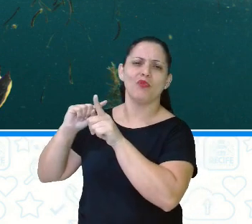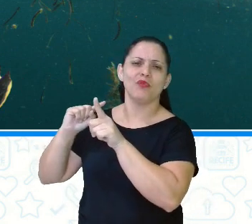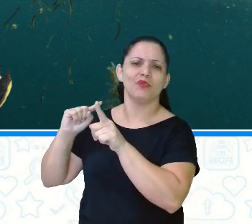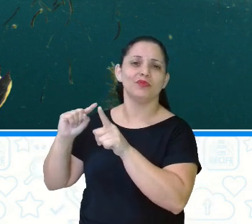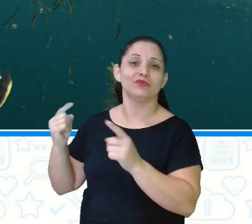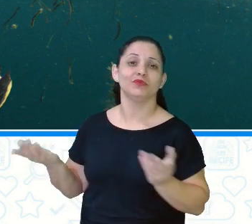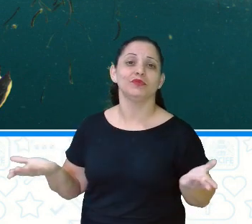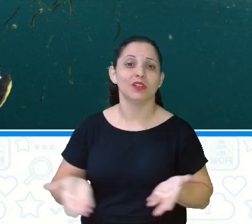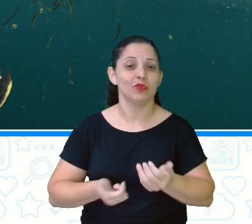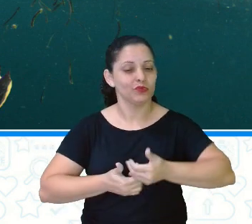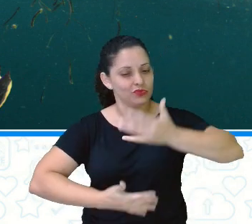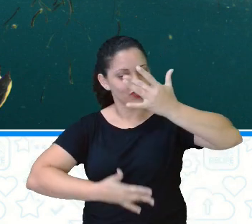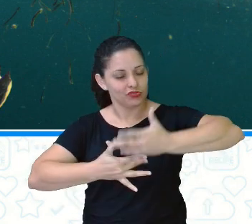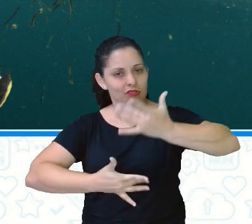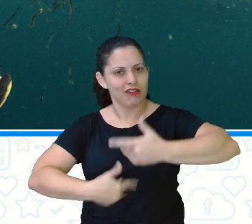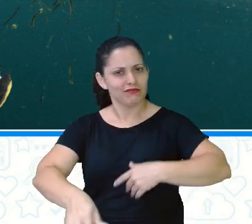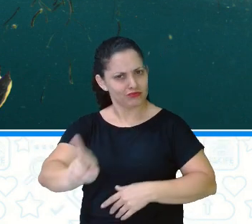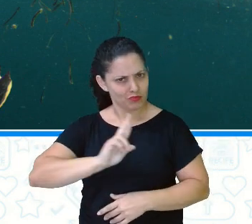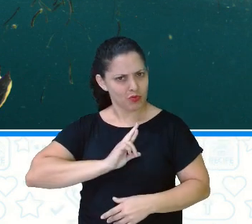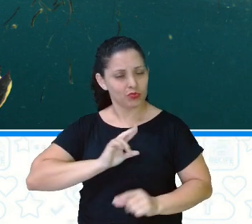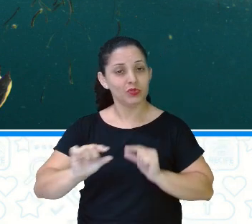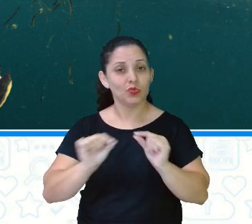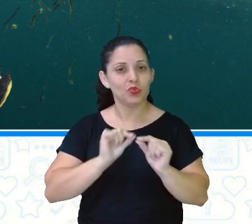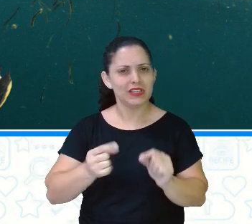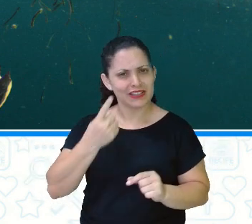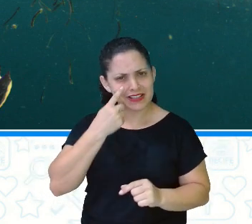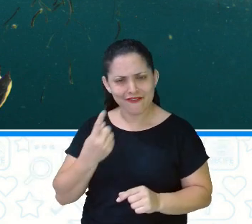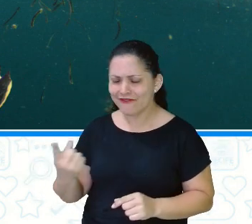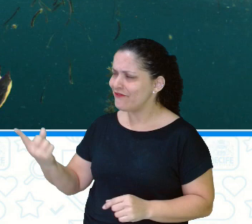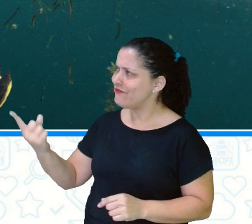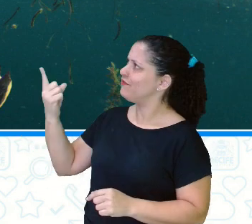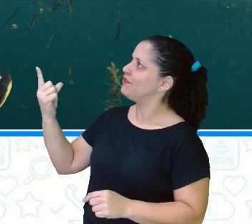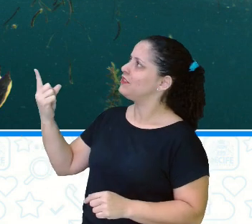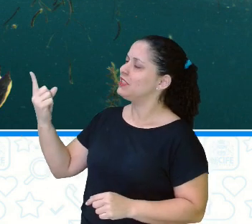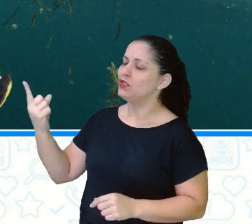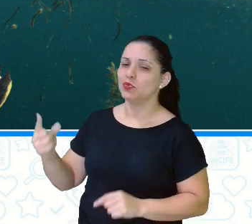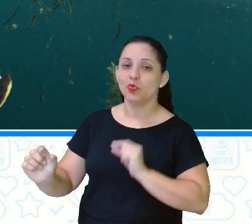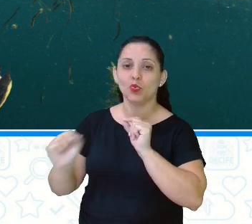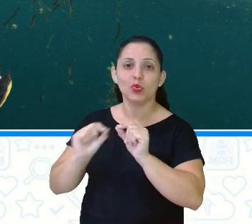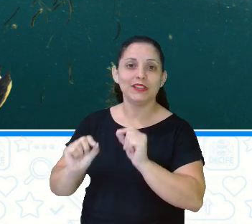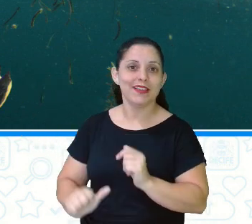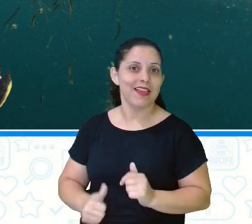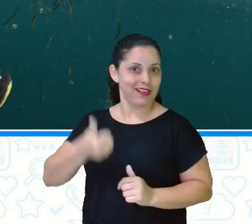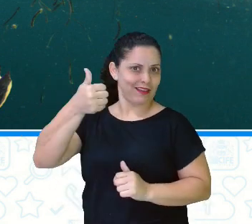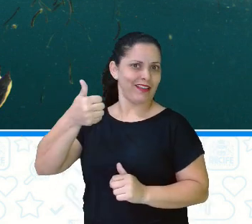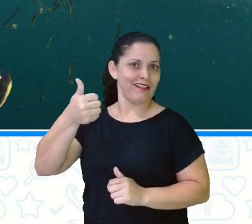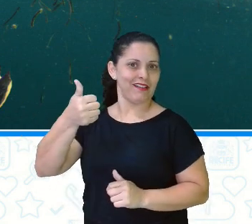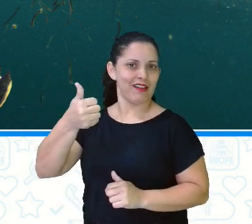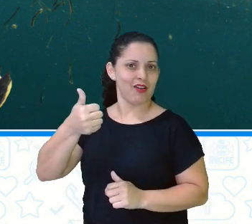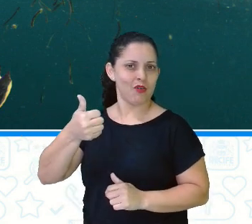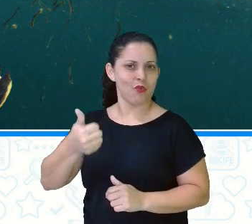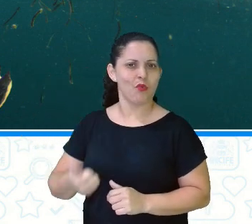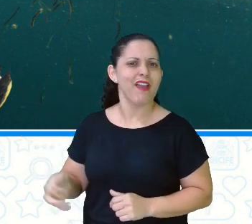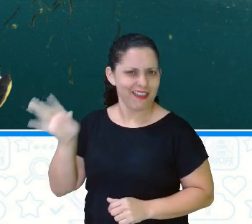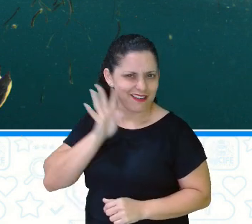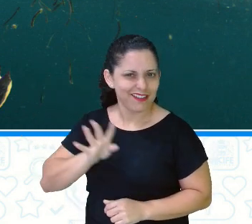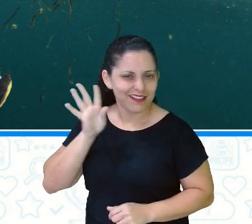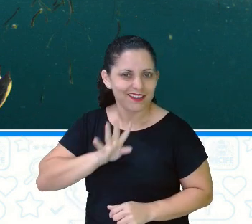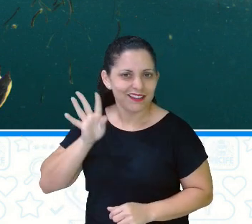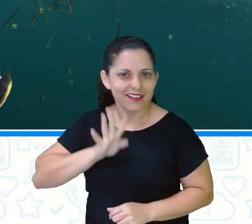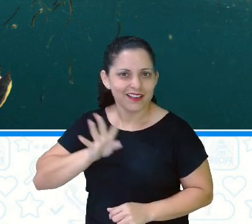gente aí no chat, escreve aí, o que é que você vê nessa imagem? Você acha legal essa imagem? Você acha que está